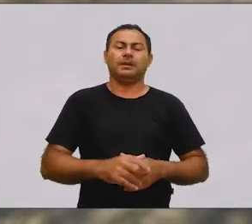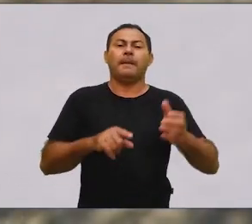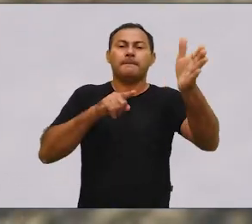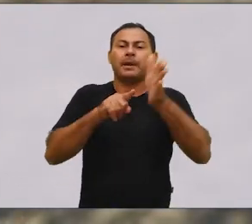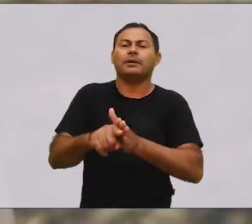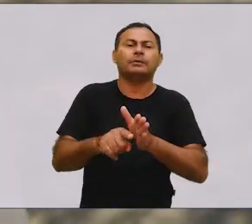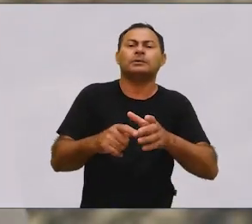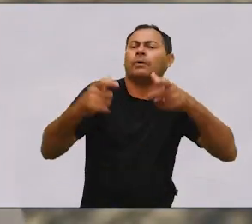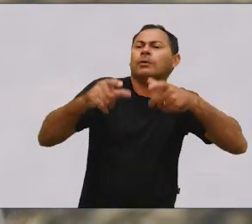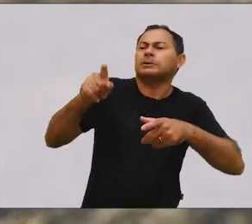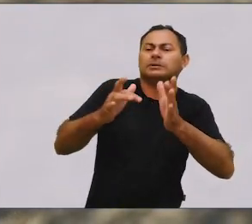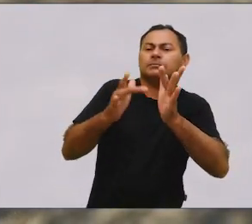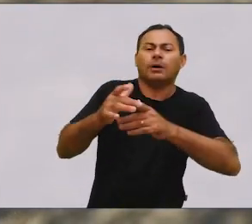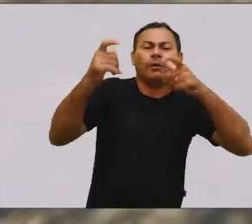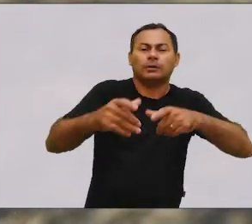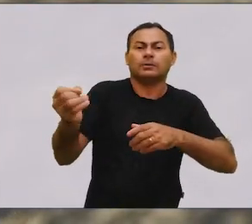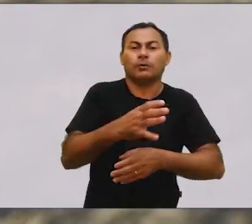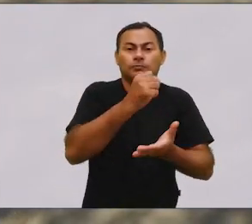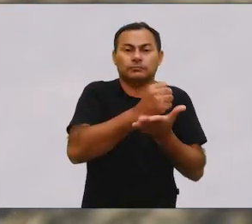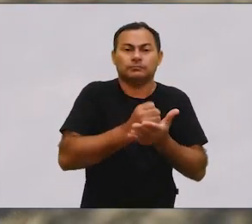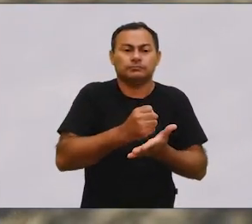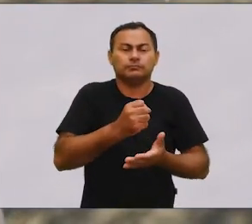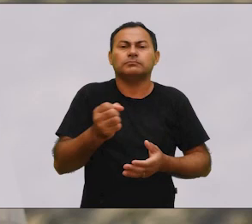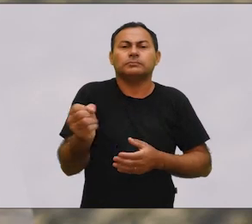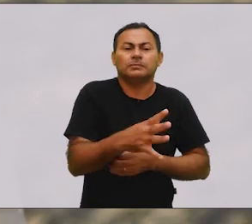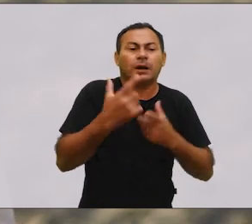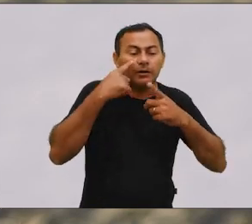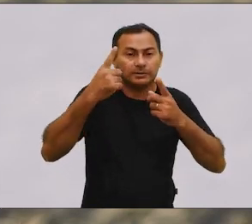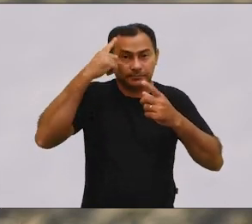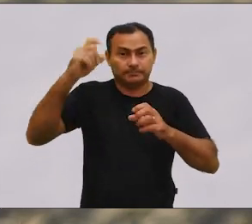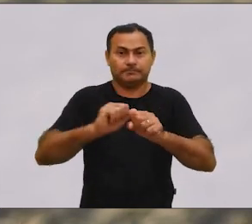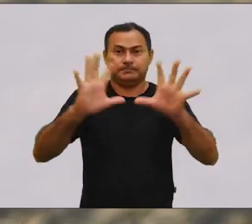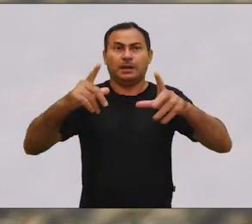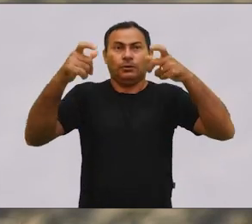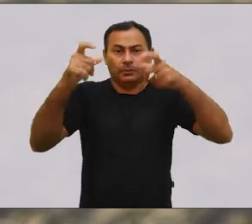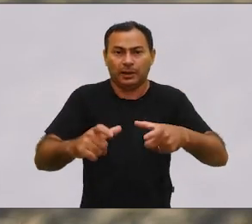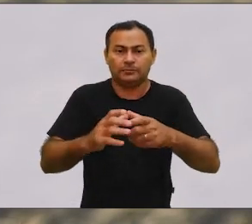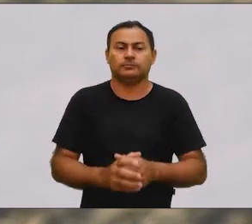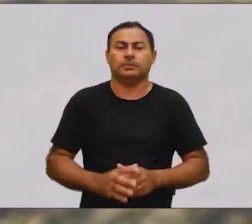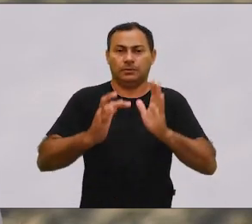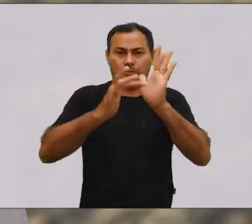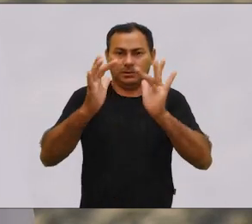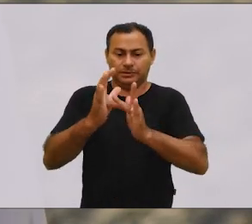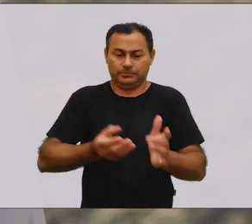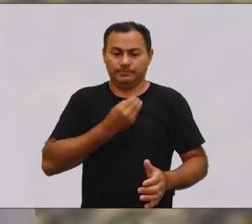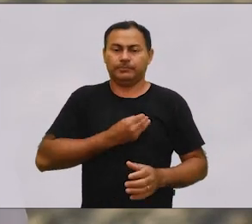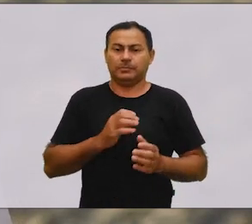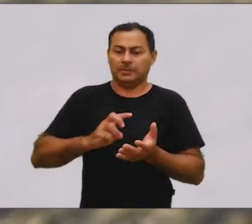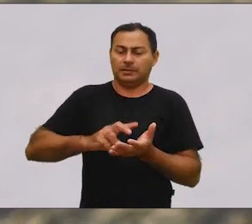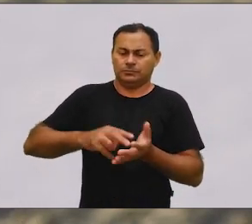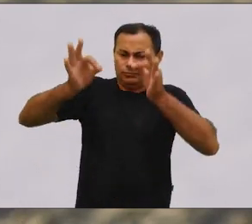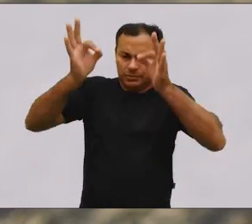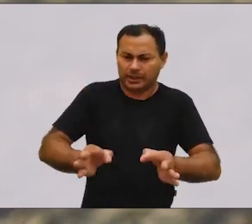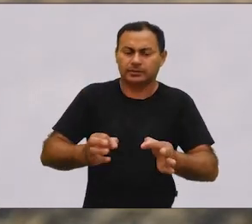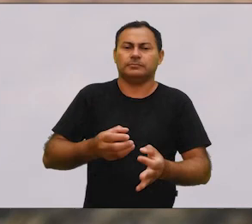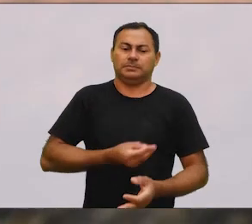a pergunta, onde ele está, que inicia o Novo Testamento, deixa implícita a ideia de que existe um lugar onde o Cristo vivo e